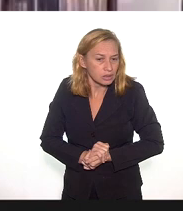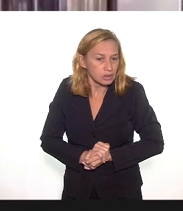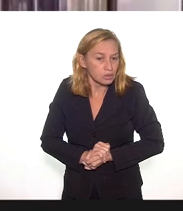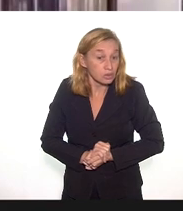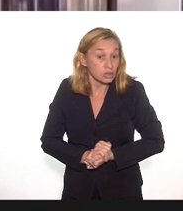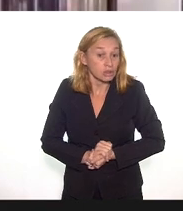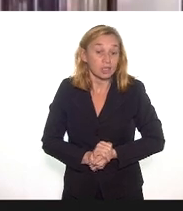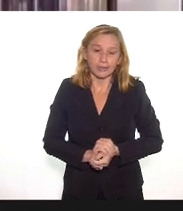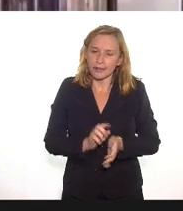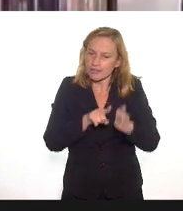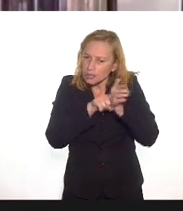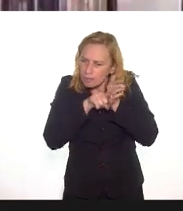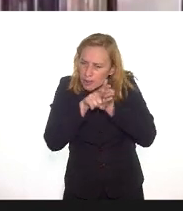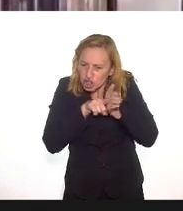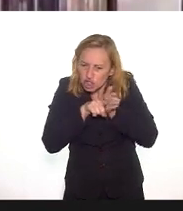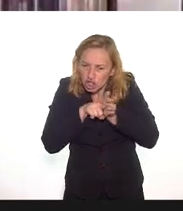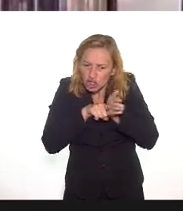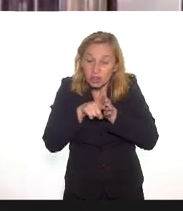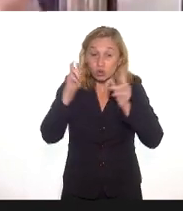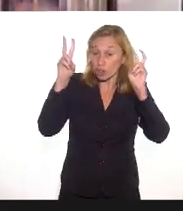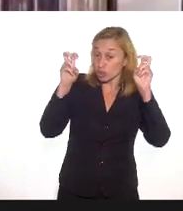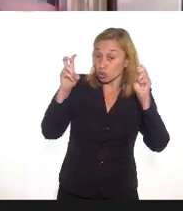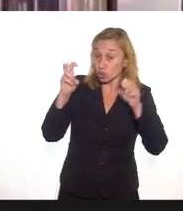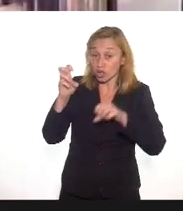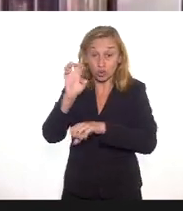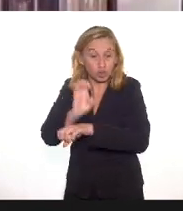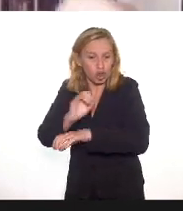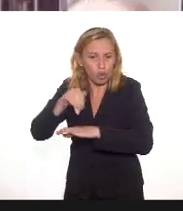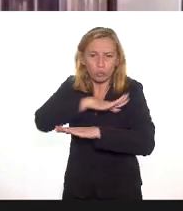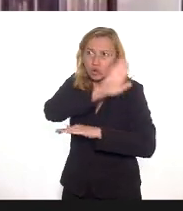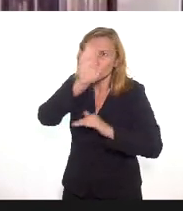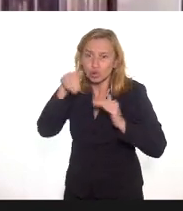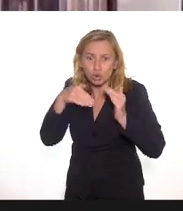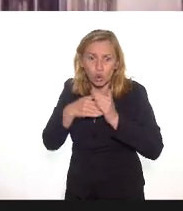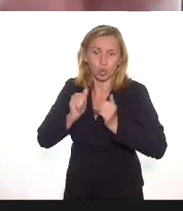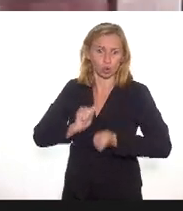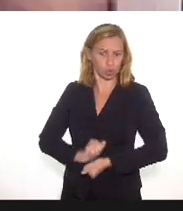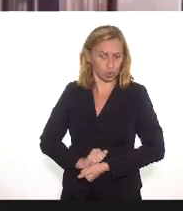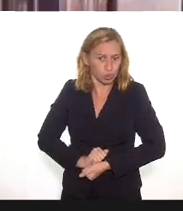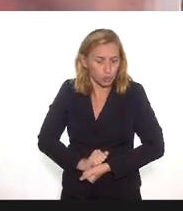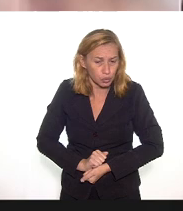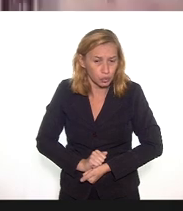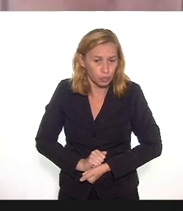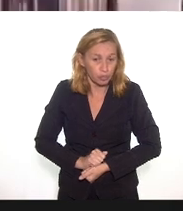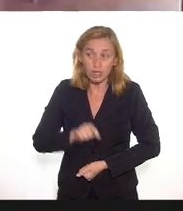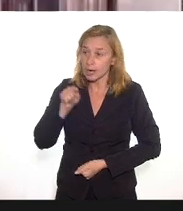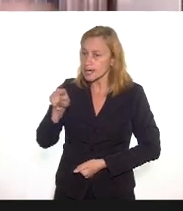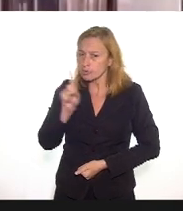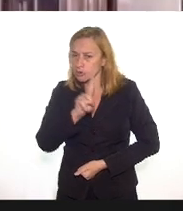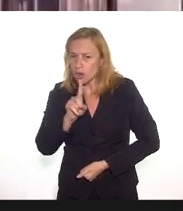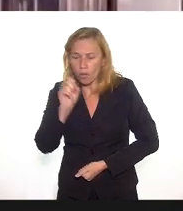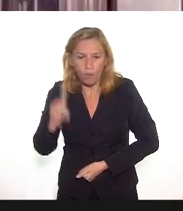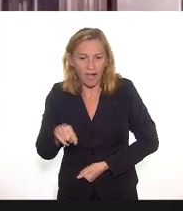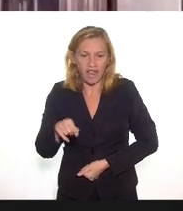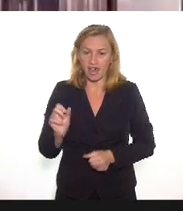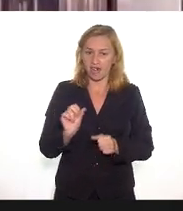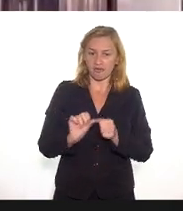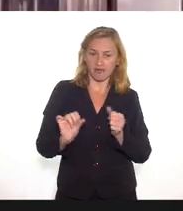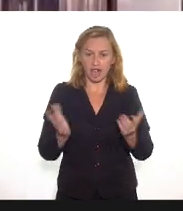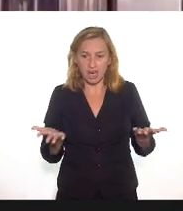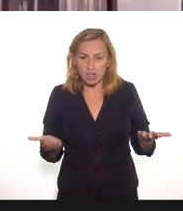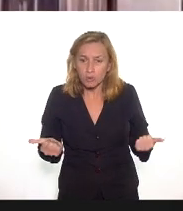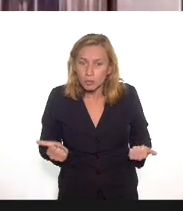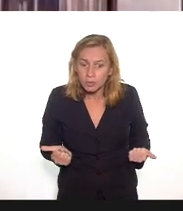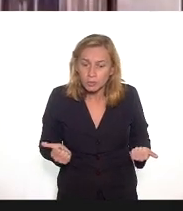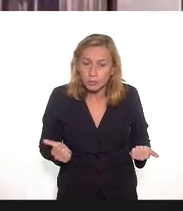um diagnóstico da situação do Estado como um todo, que isso daí não é feito. Por